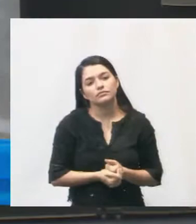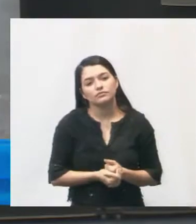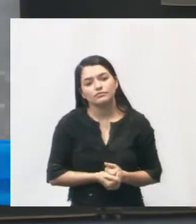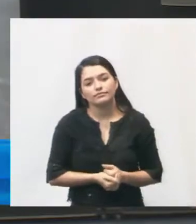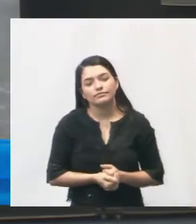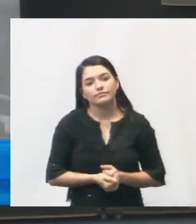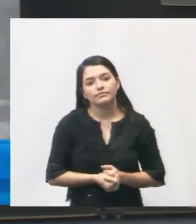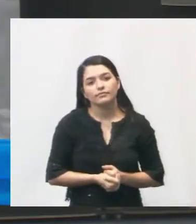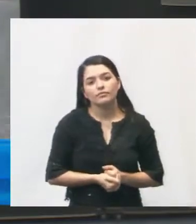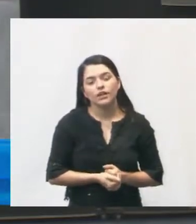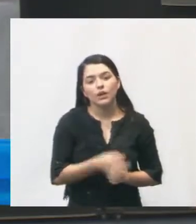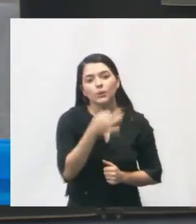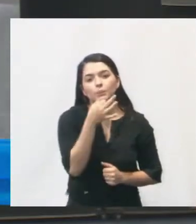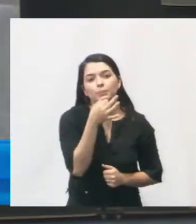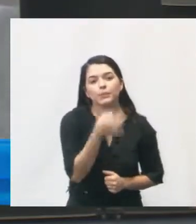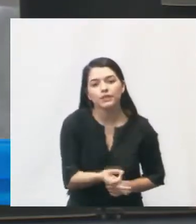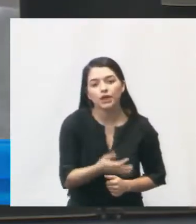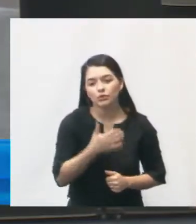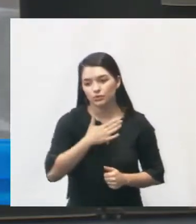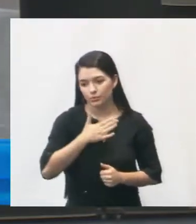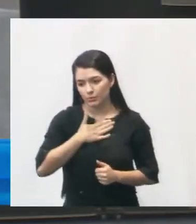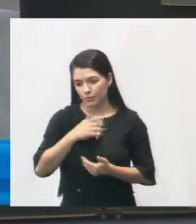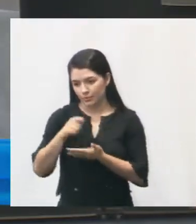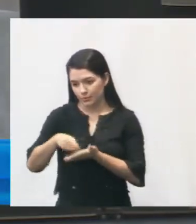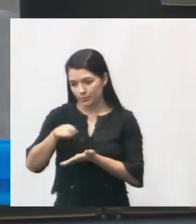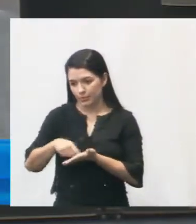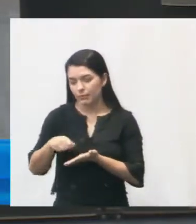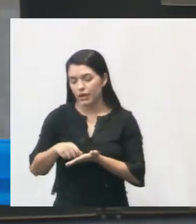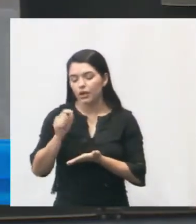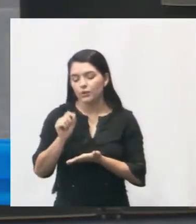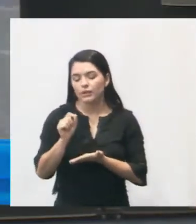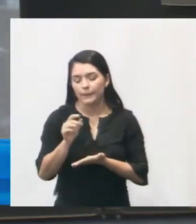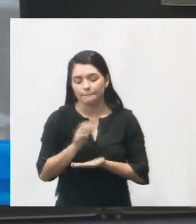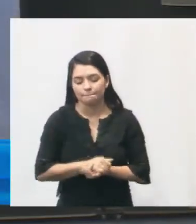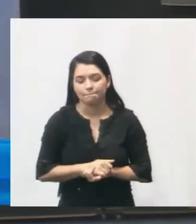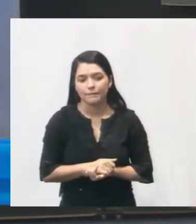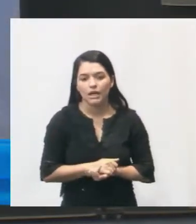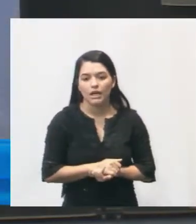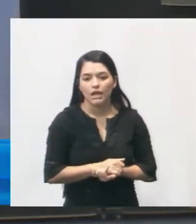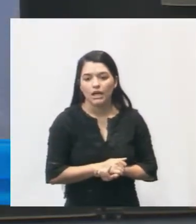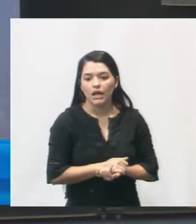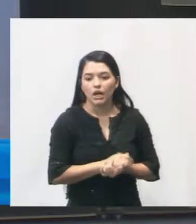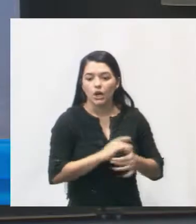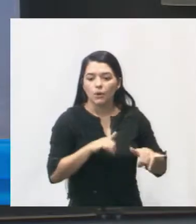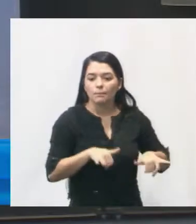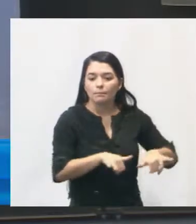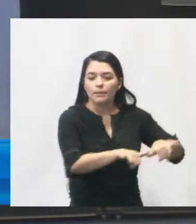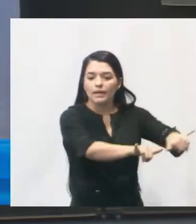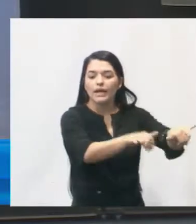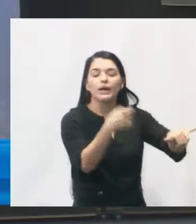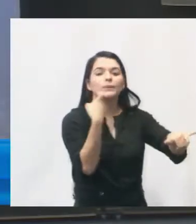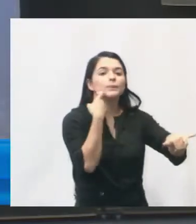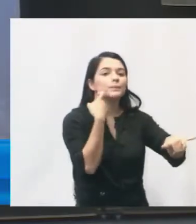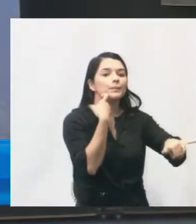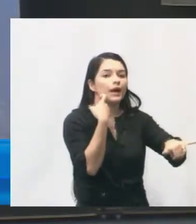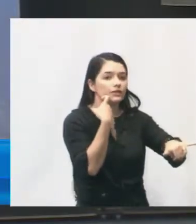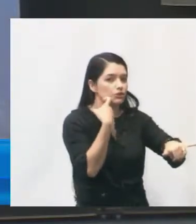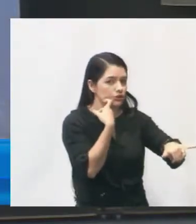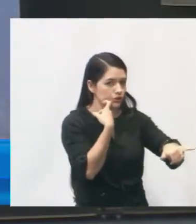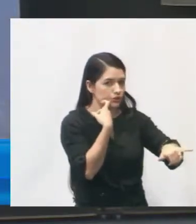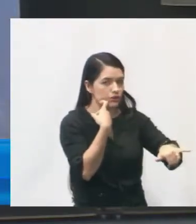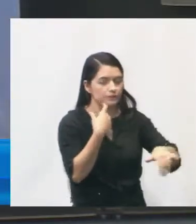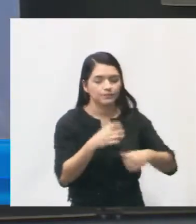uma indicação de nossa autoria sobre o mercado de peixes. Estaremos amanhã no